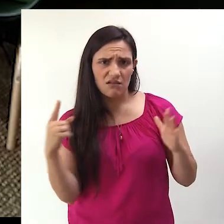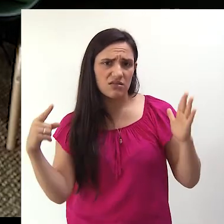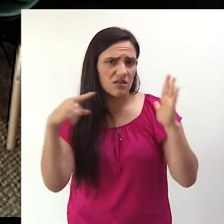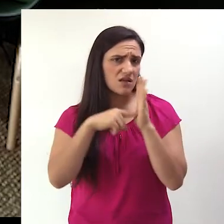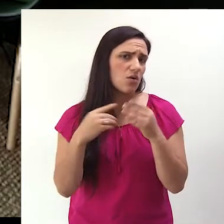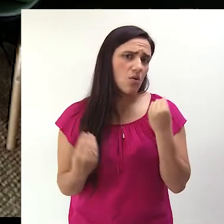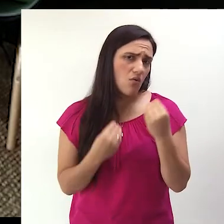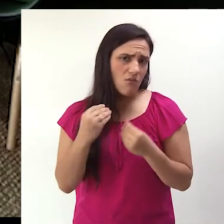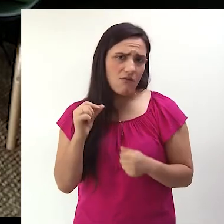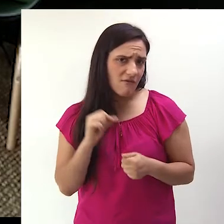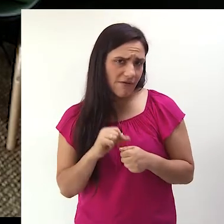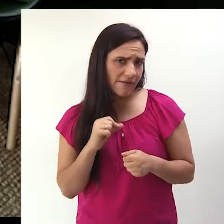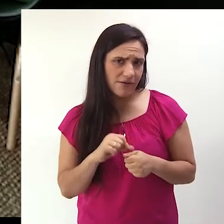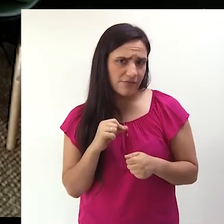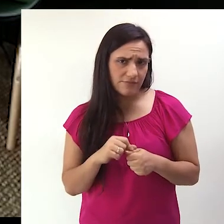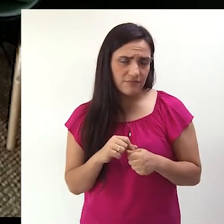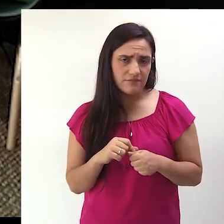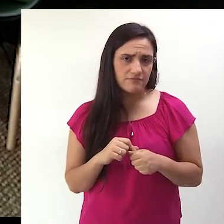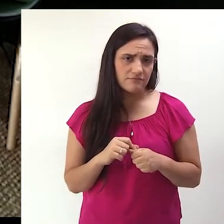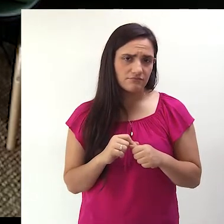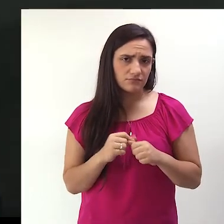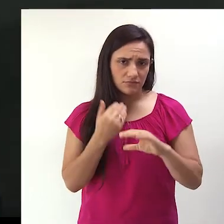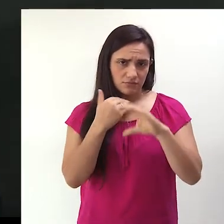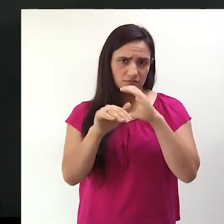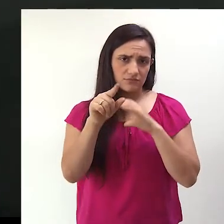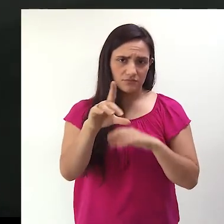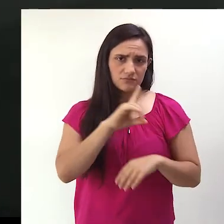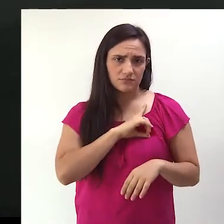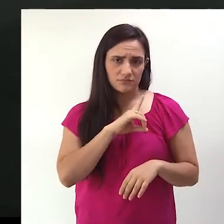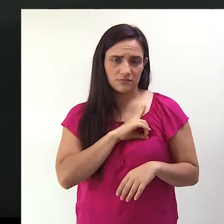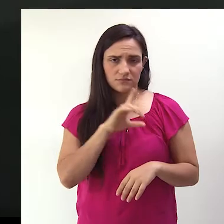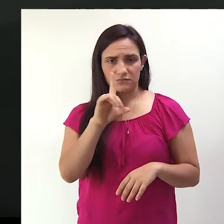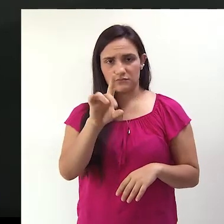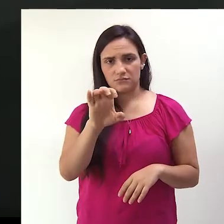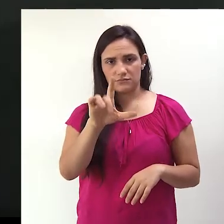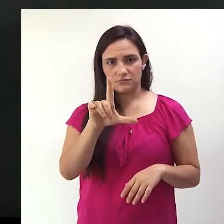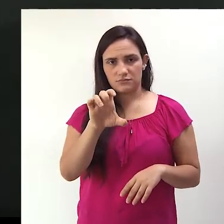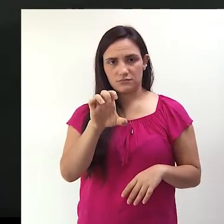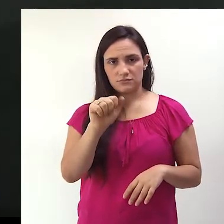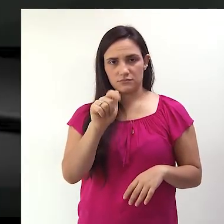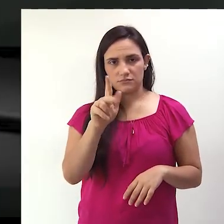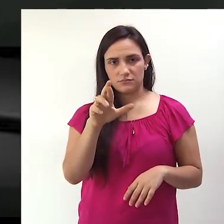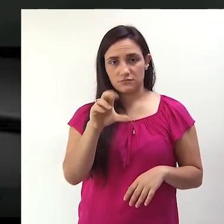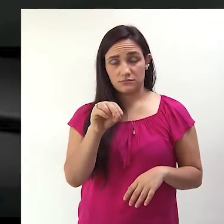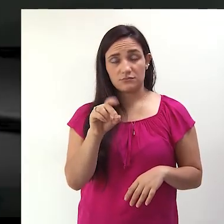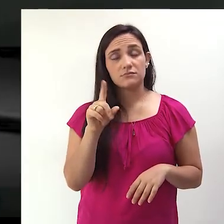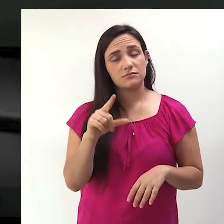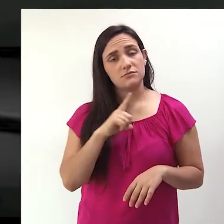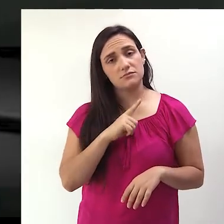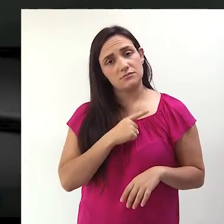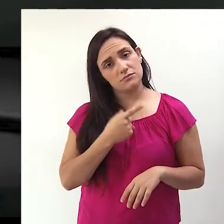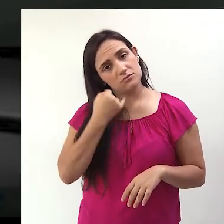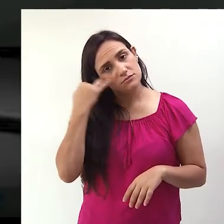para entrar em contato com vocês da Deleagro? Então, nós temos um telefone, que é o 67, né?